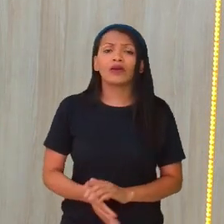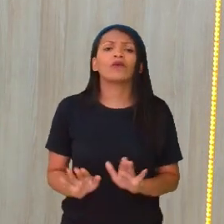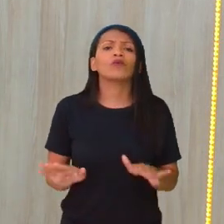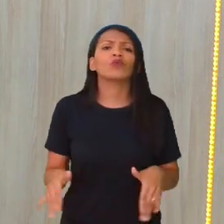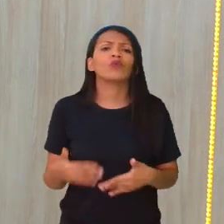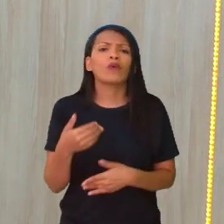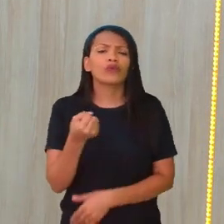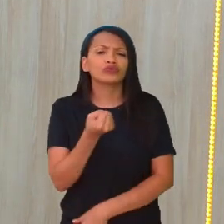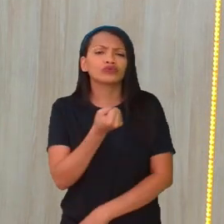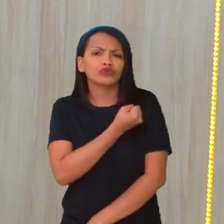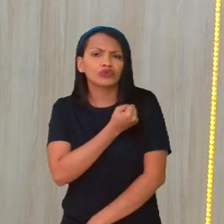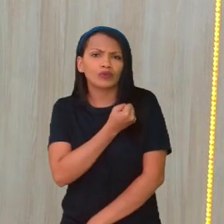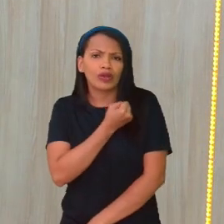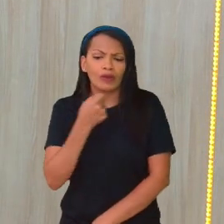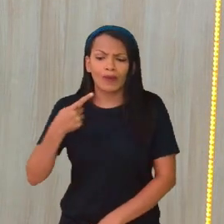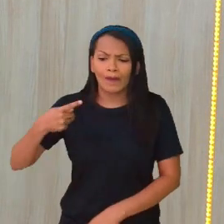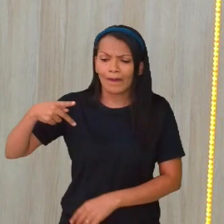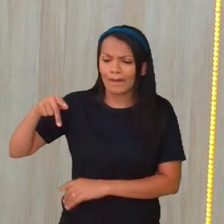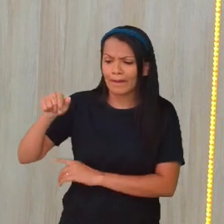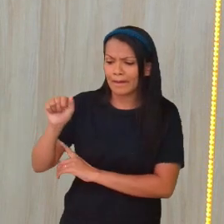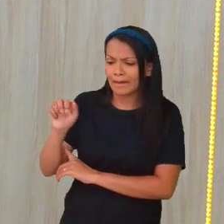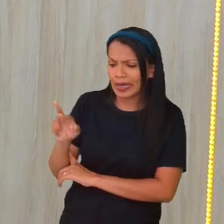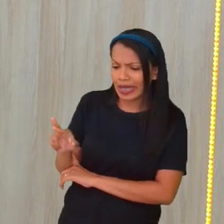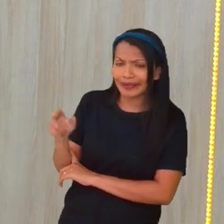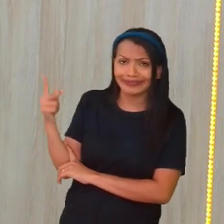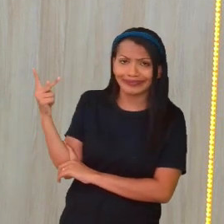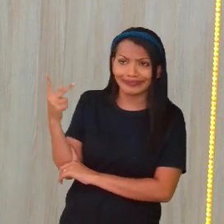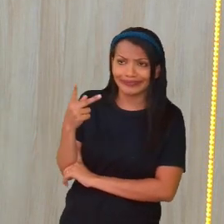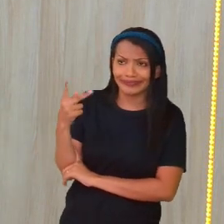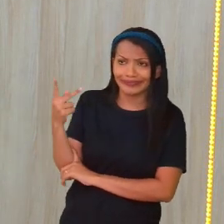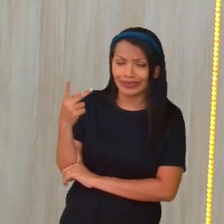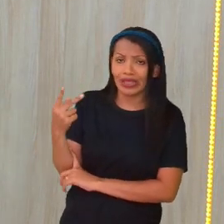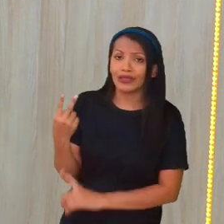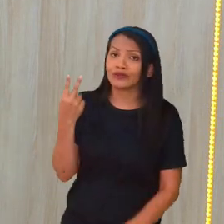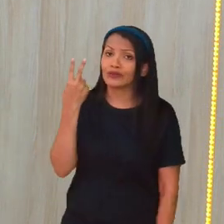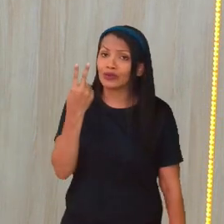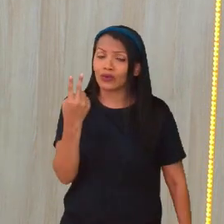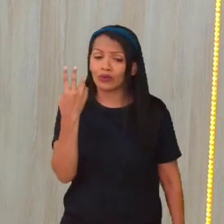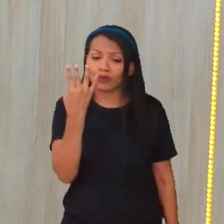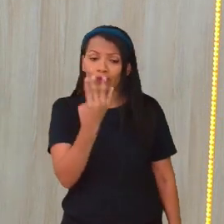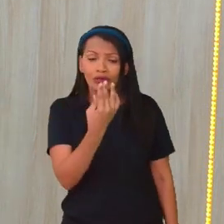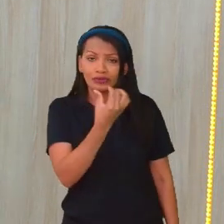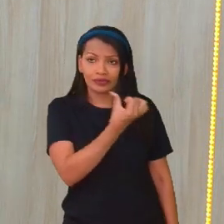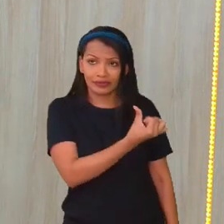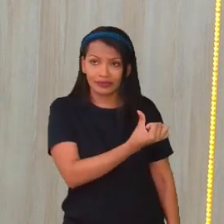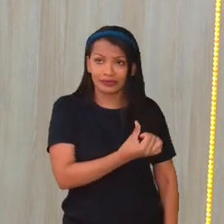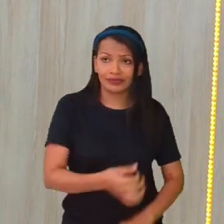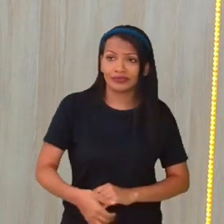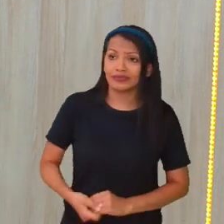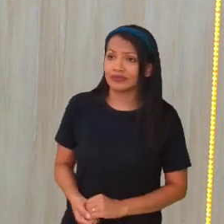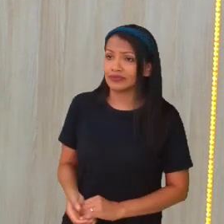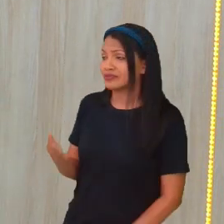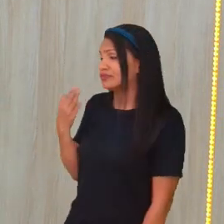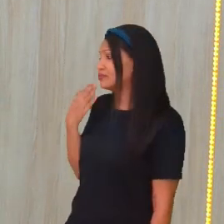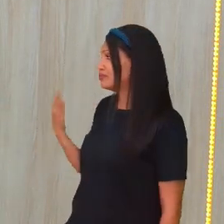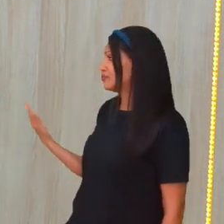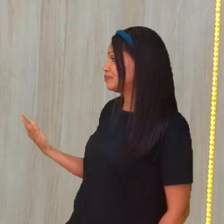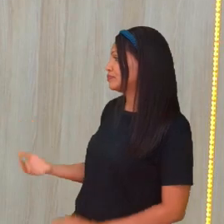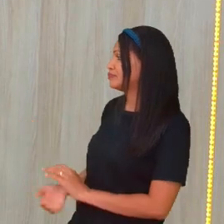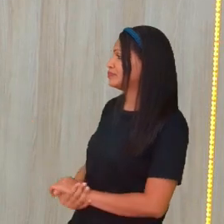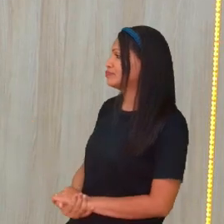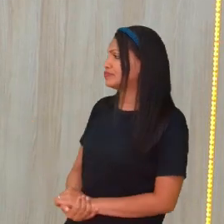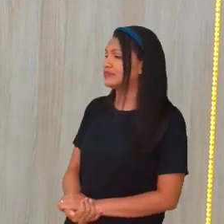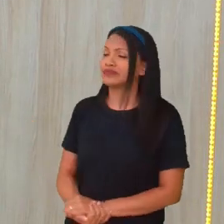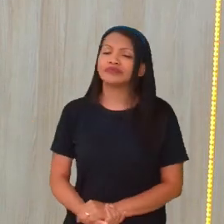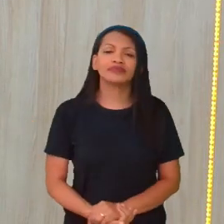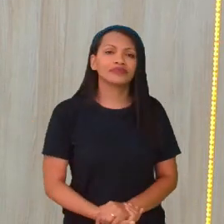par? 2, 4 ou 6. Bem, tá aqui, bem representado. Dá um zoom aí